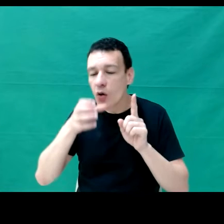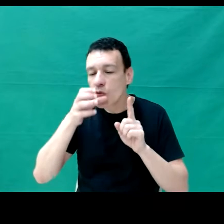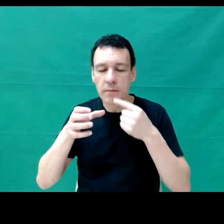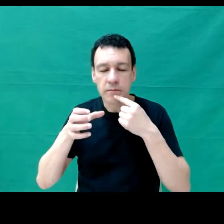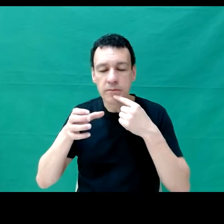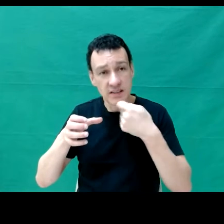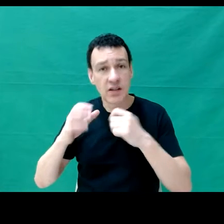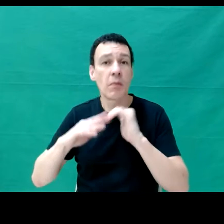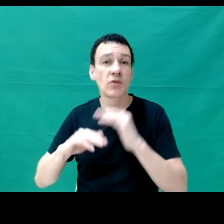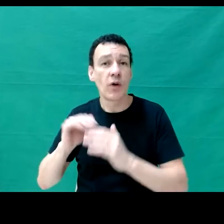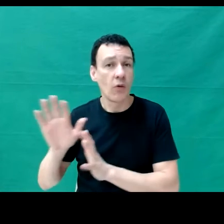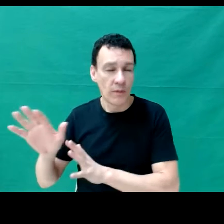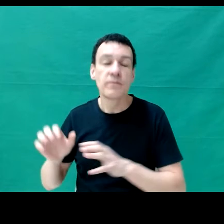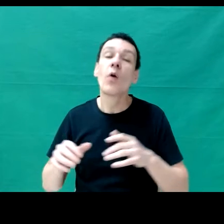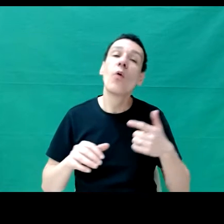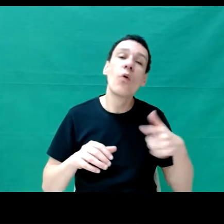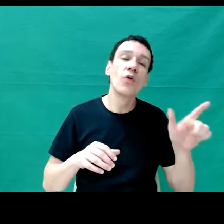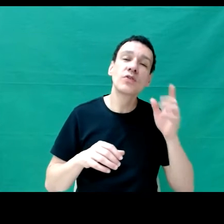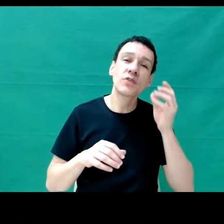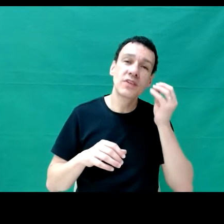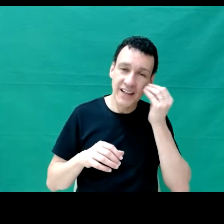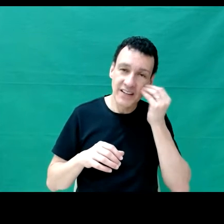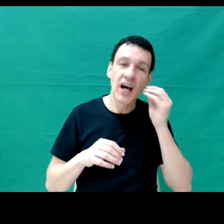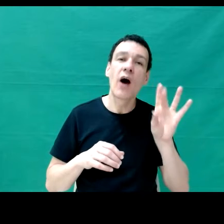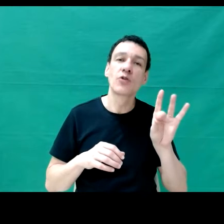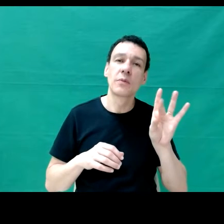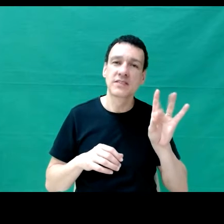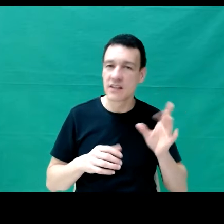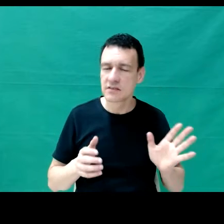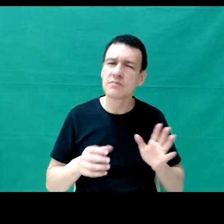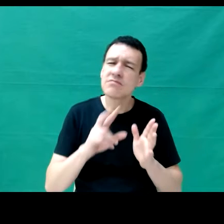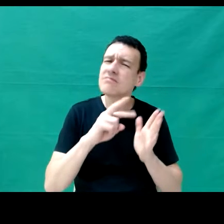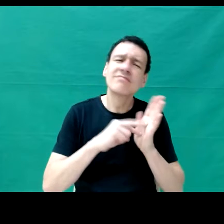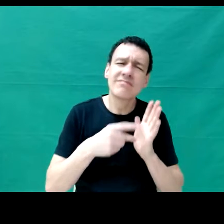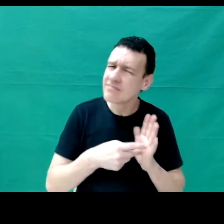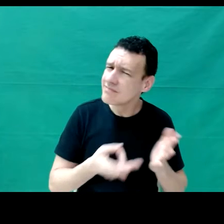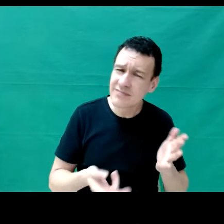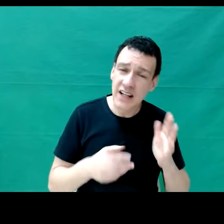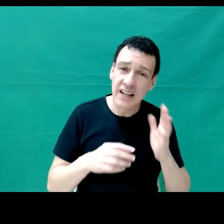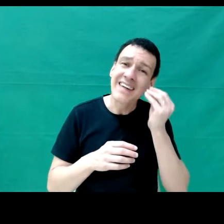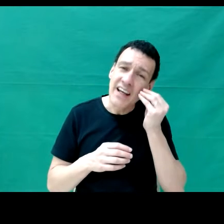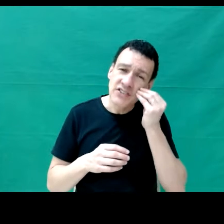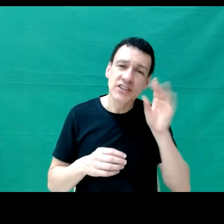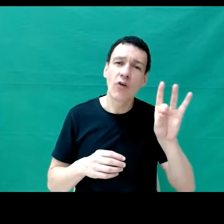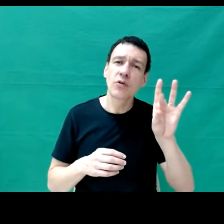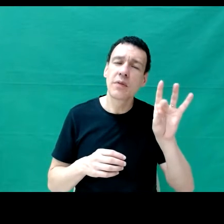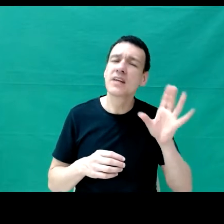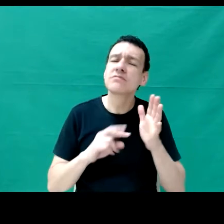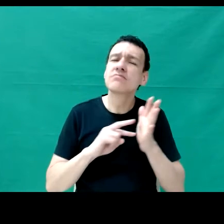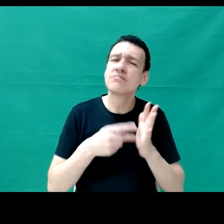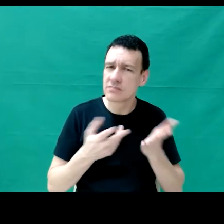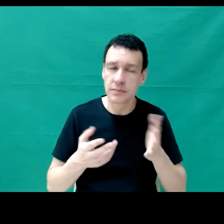os testes automatizados, né. O que são os testes automatizados? Hoje em dia, as